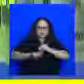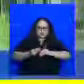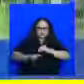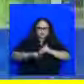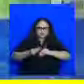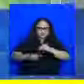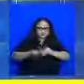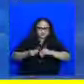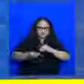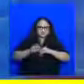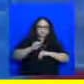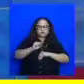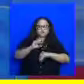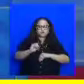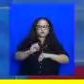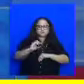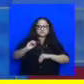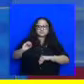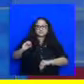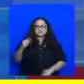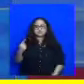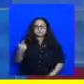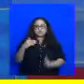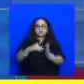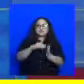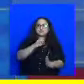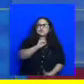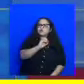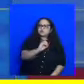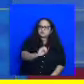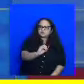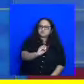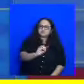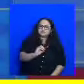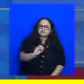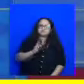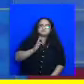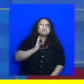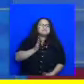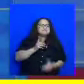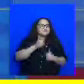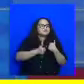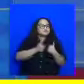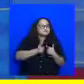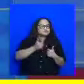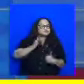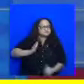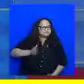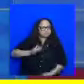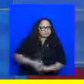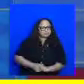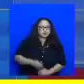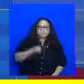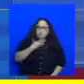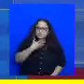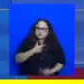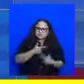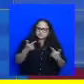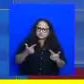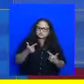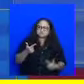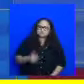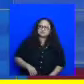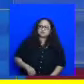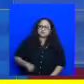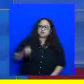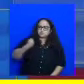carregado, embaralhando 80 bolas numeradas de 01 a 80. Sorteio da Time Mania. Boa sorte, o primeiro número está na